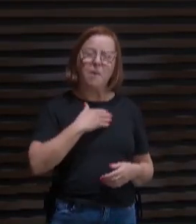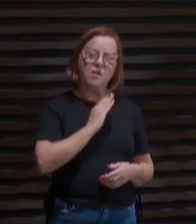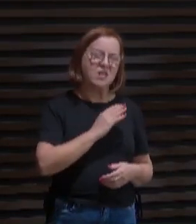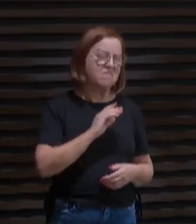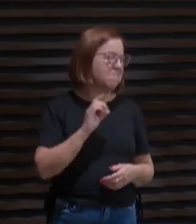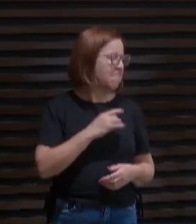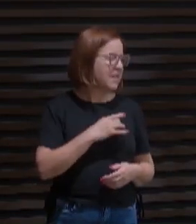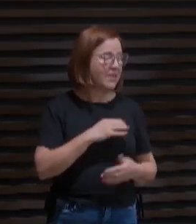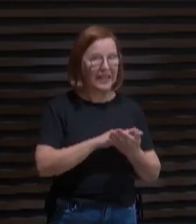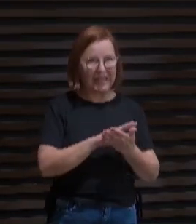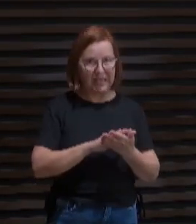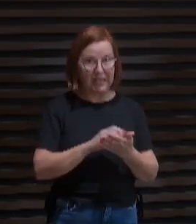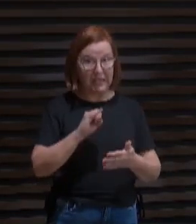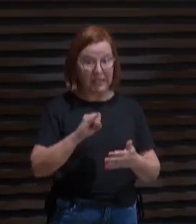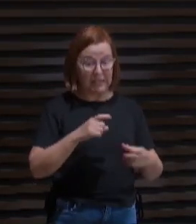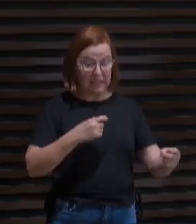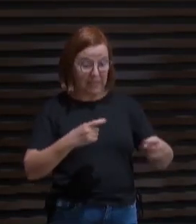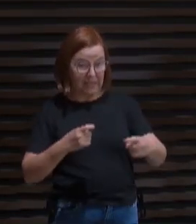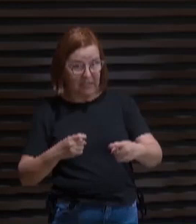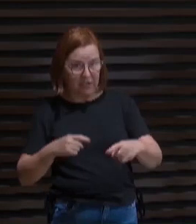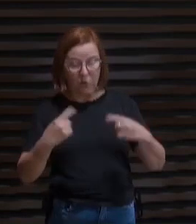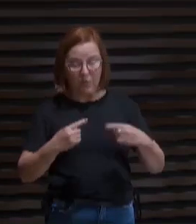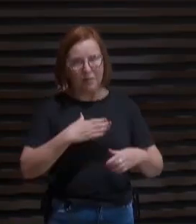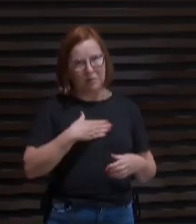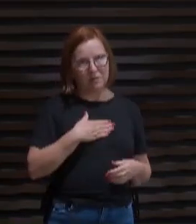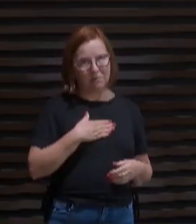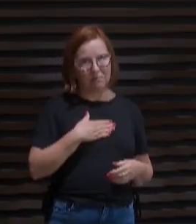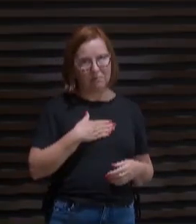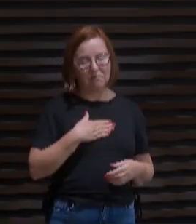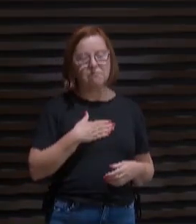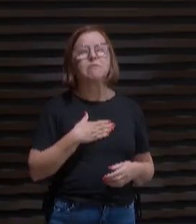mim a guerra, ainda assim terei confiança.